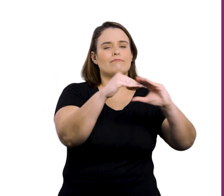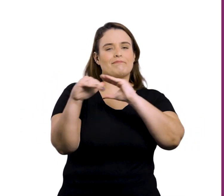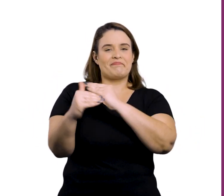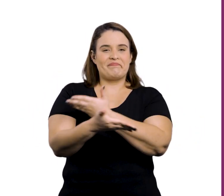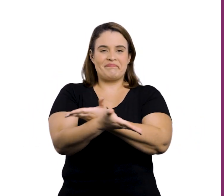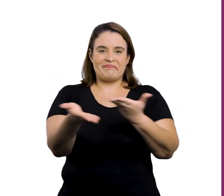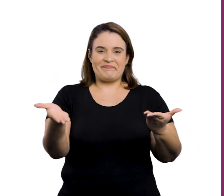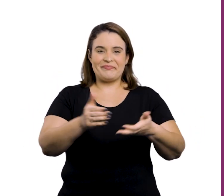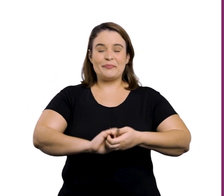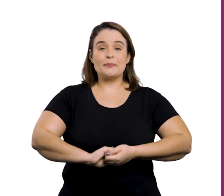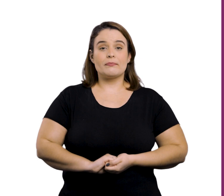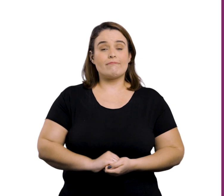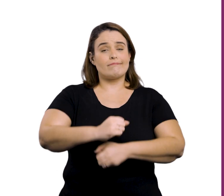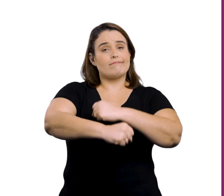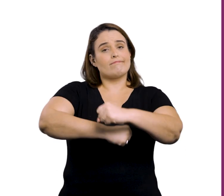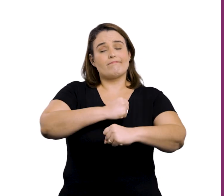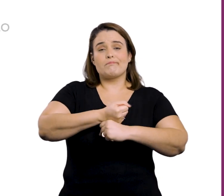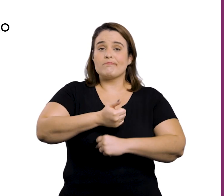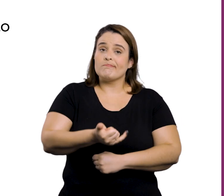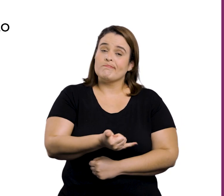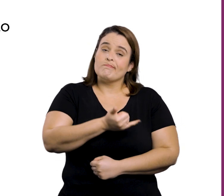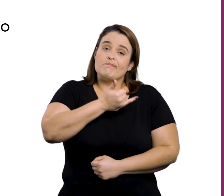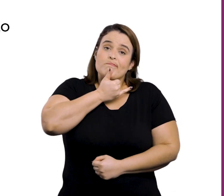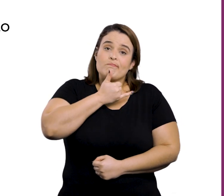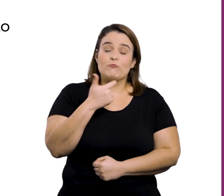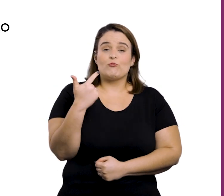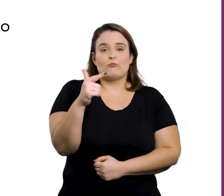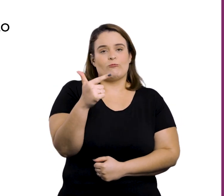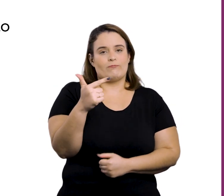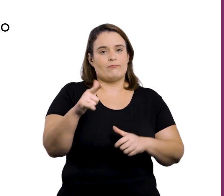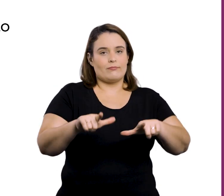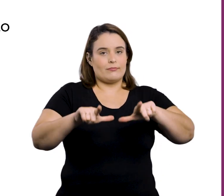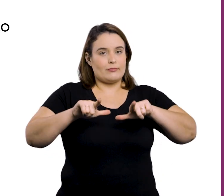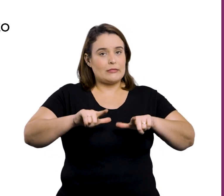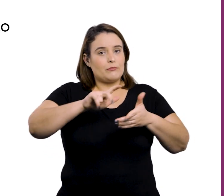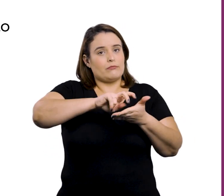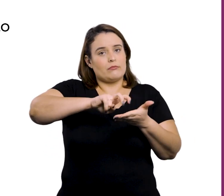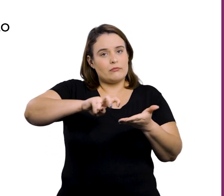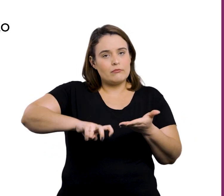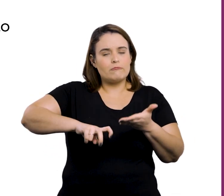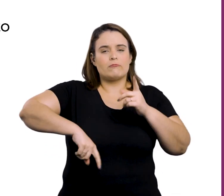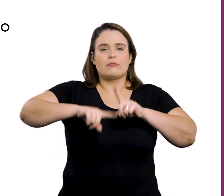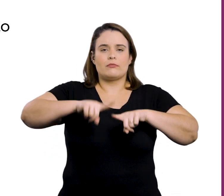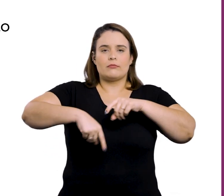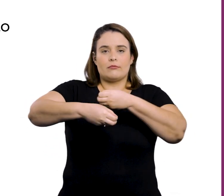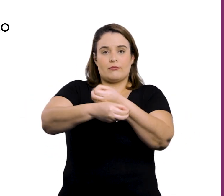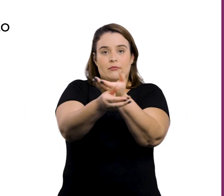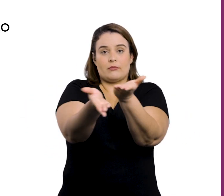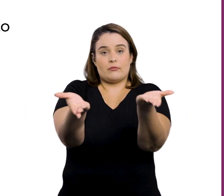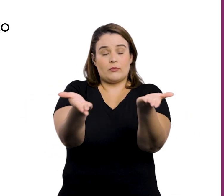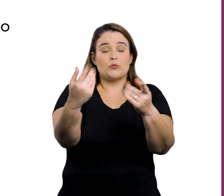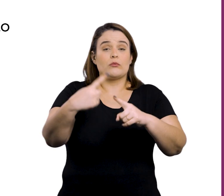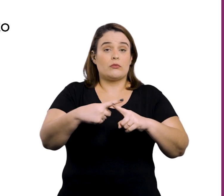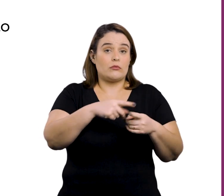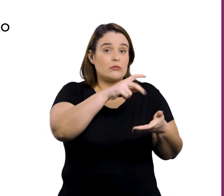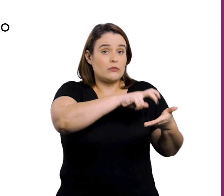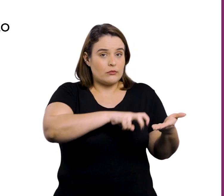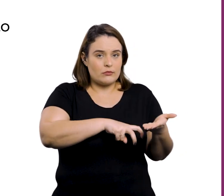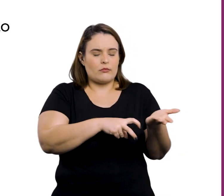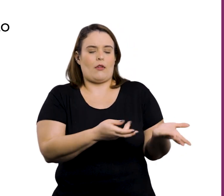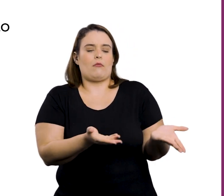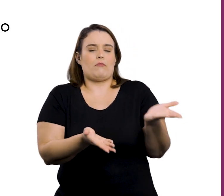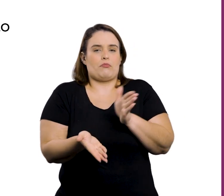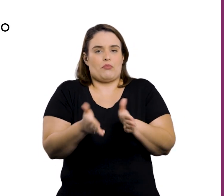participação serão enviados a todos. Neste ano, infelizmente, não haverá impressão e distribuição de materiais,